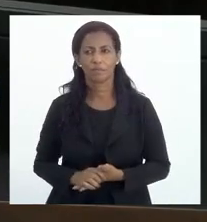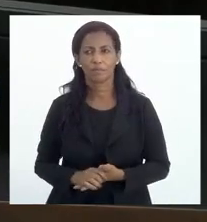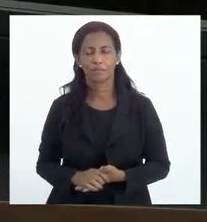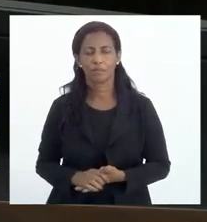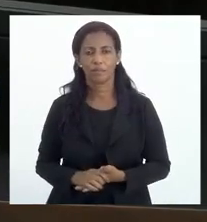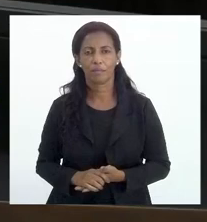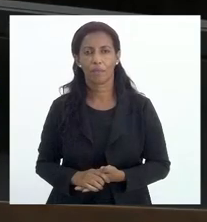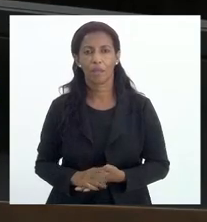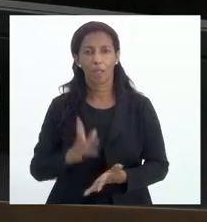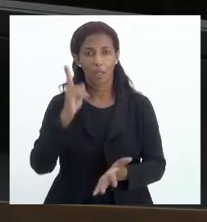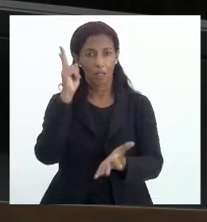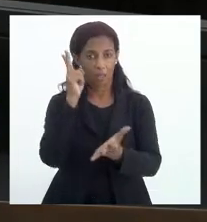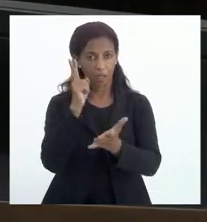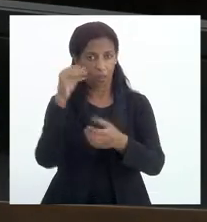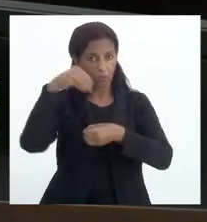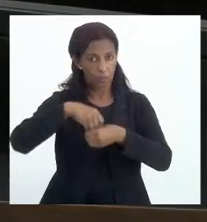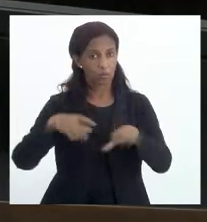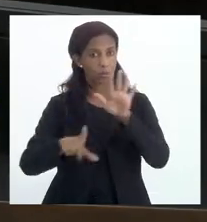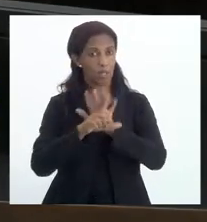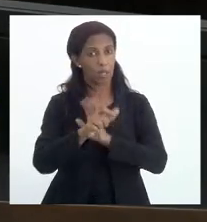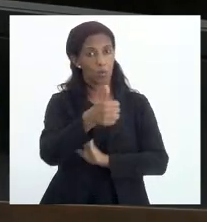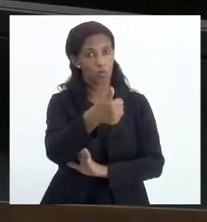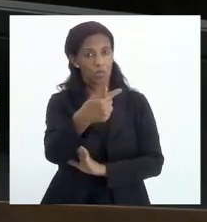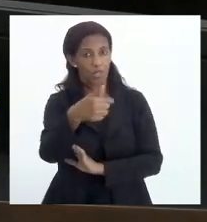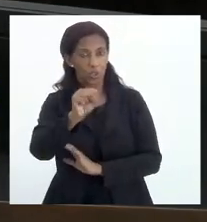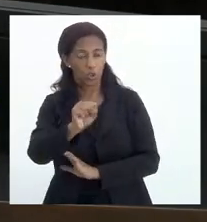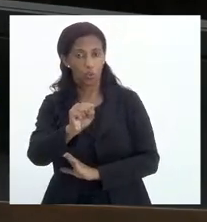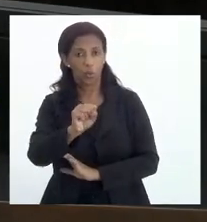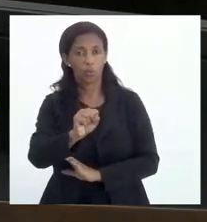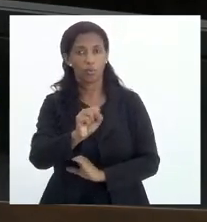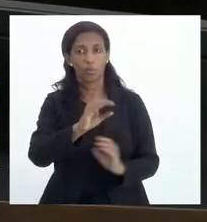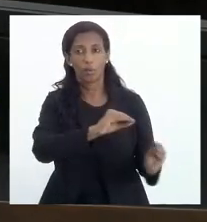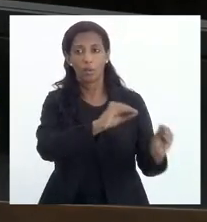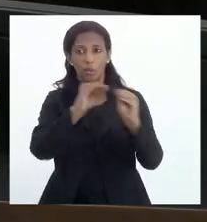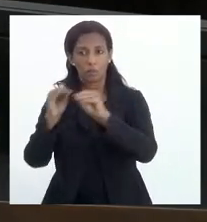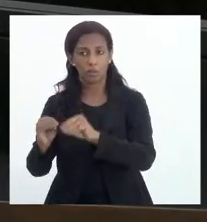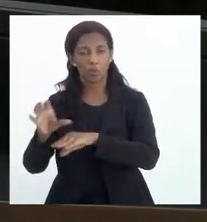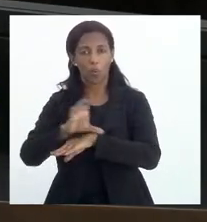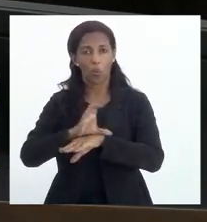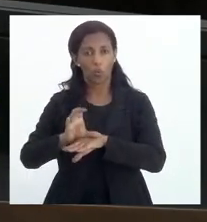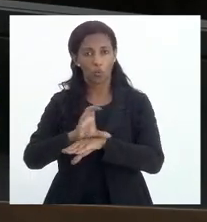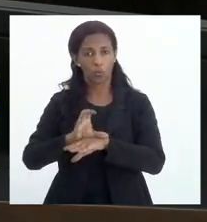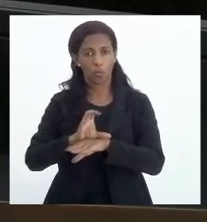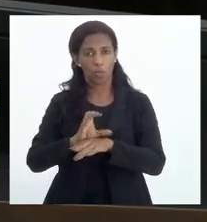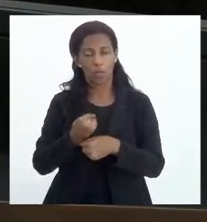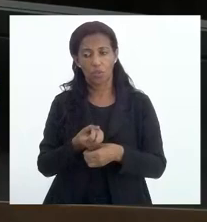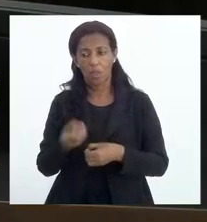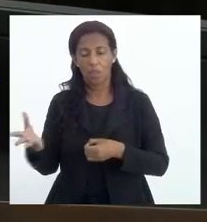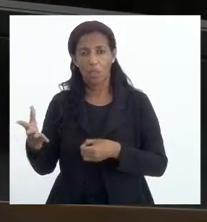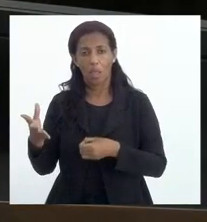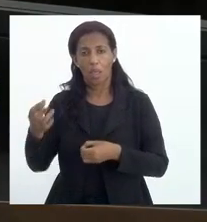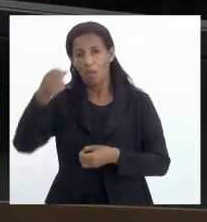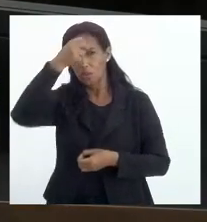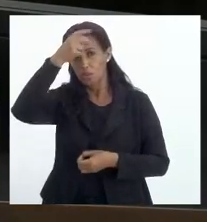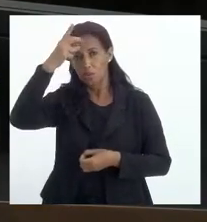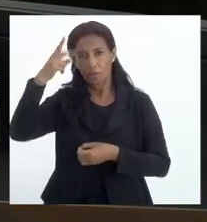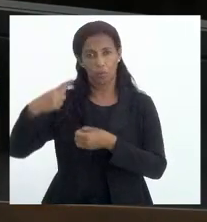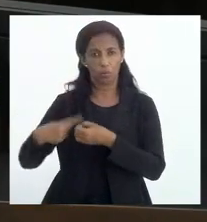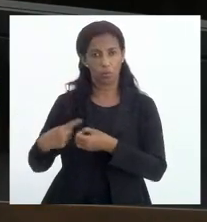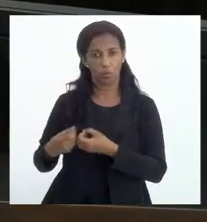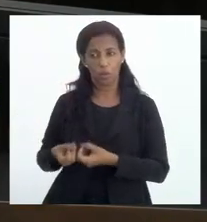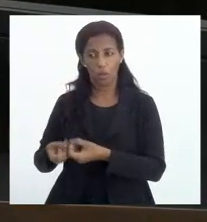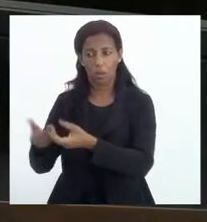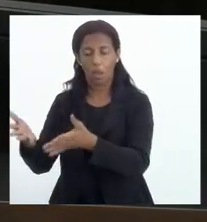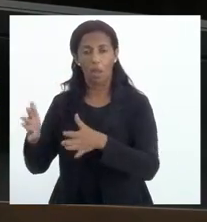que estão constantes da Lei 178, que são as transferências constitucionais aos municípios, as especiais doações,